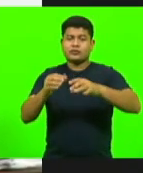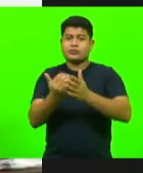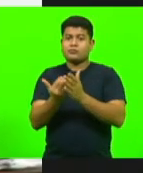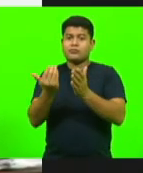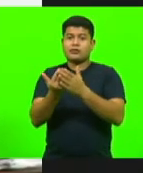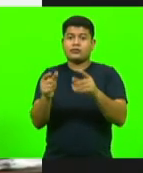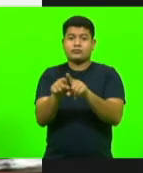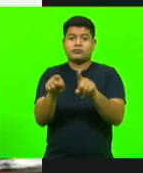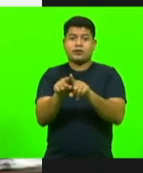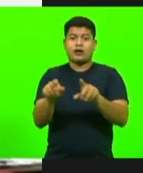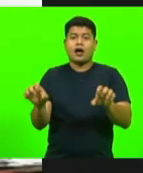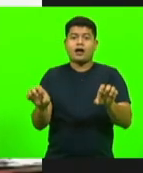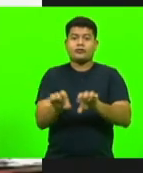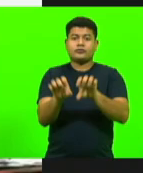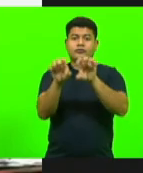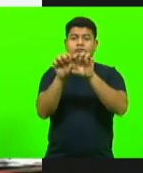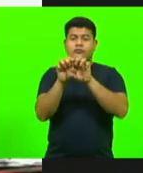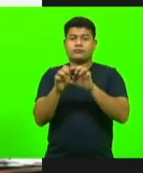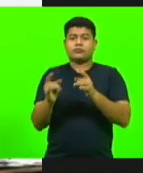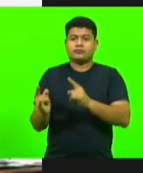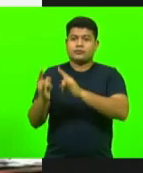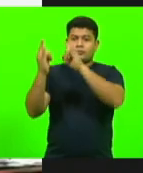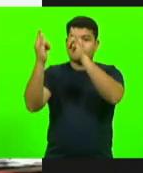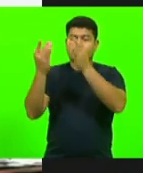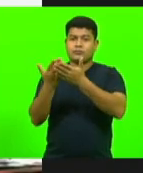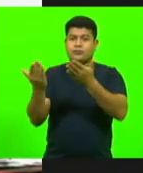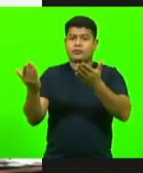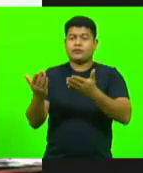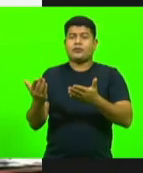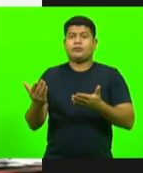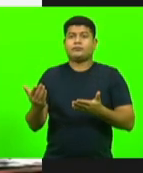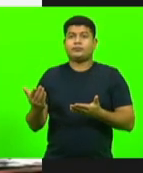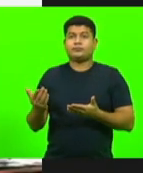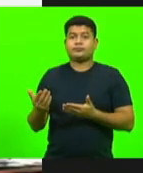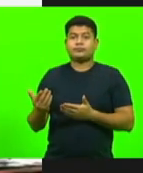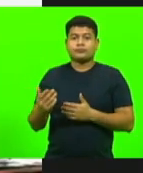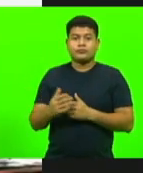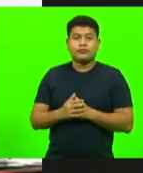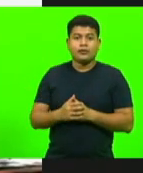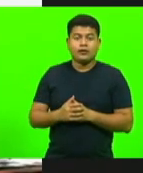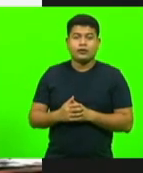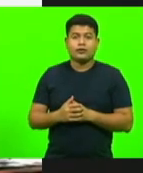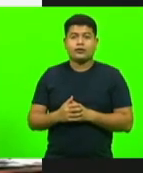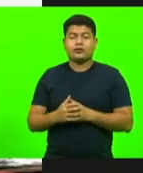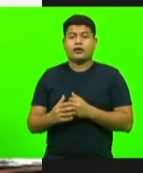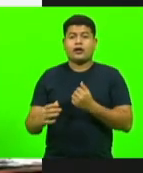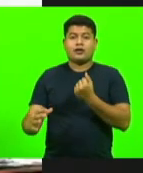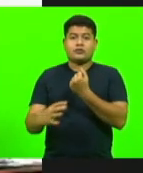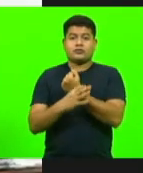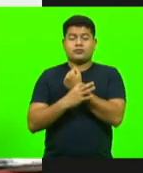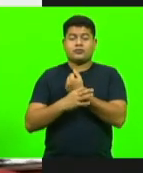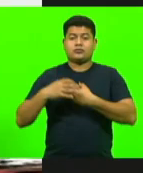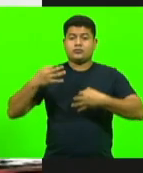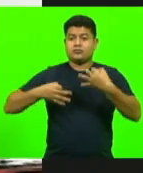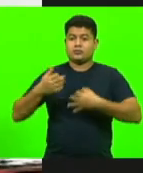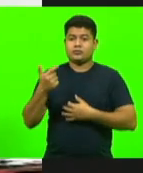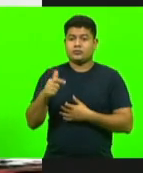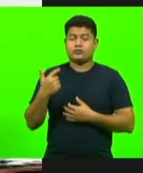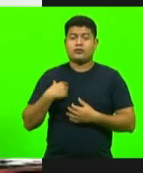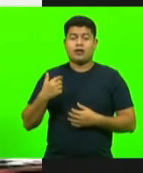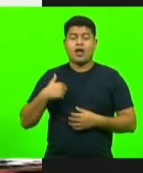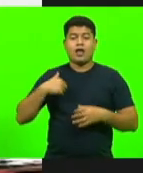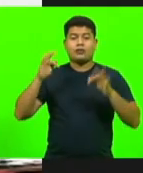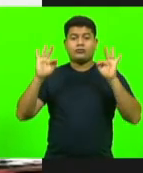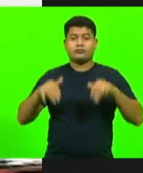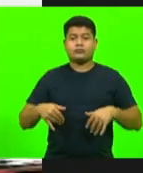física das repartições que fica à disposição de entidades privadas sem a Camila pra finalizar